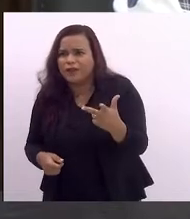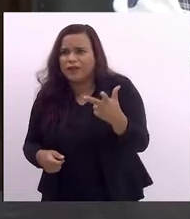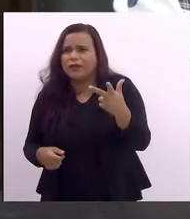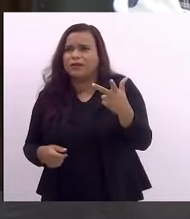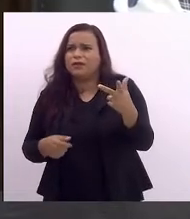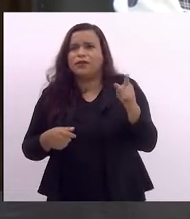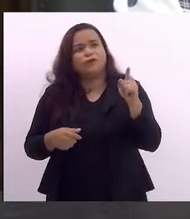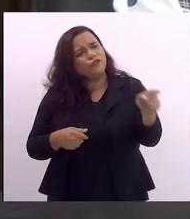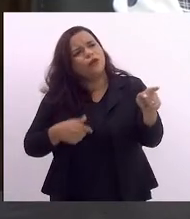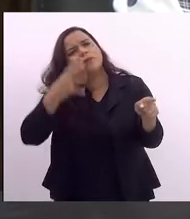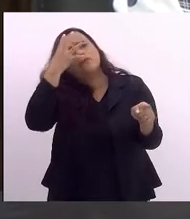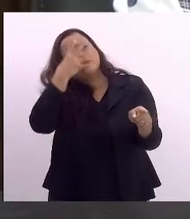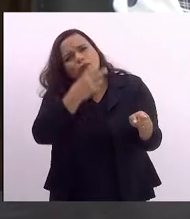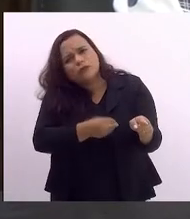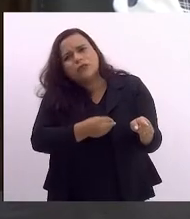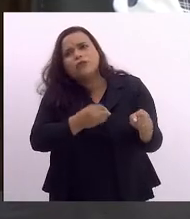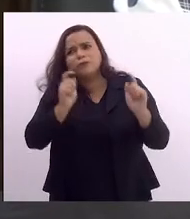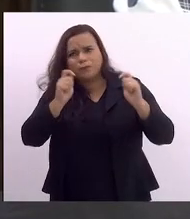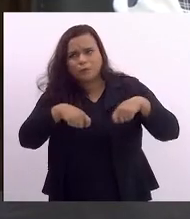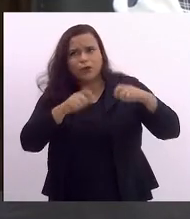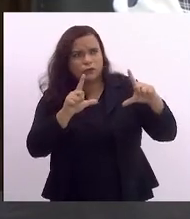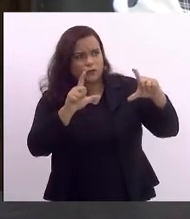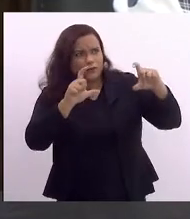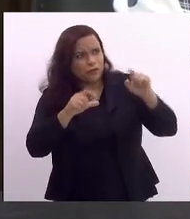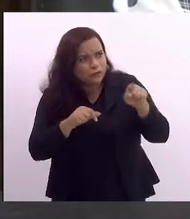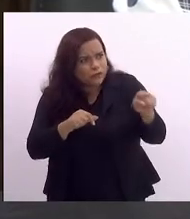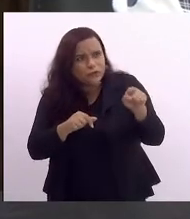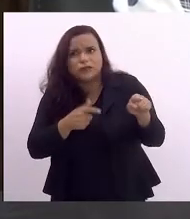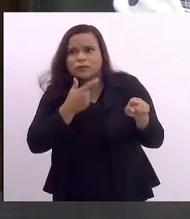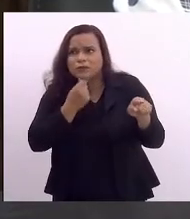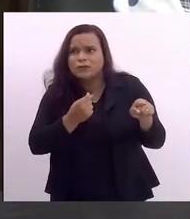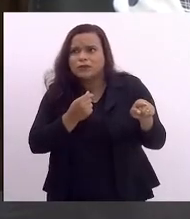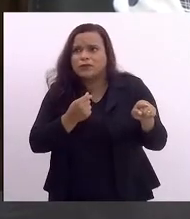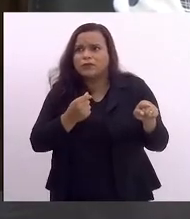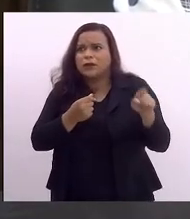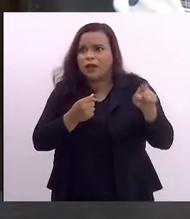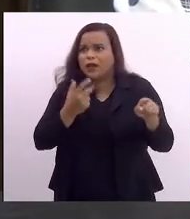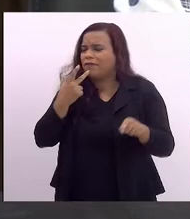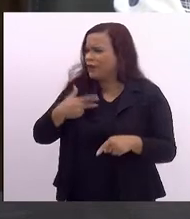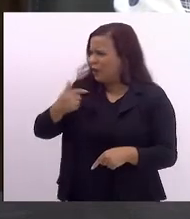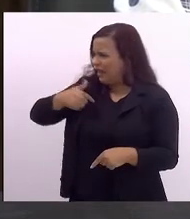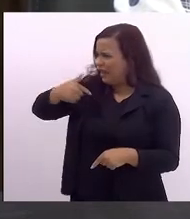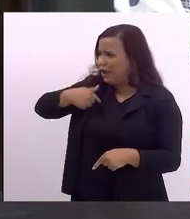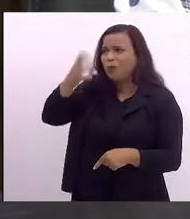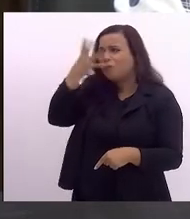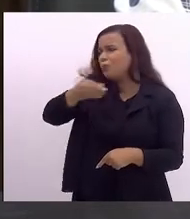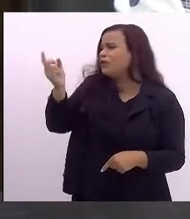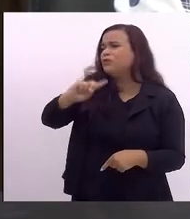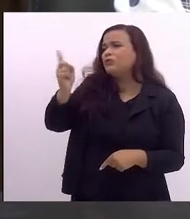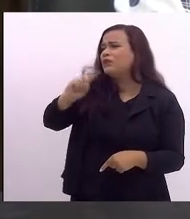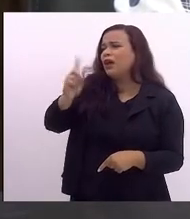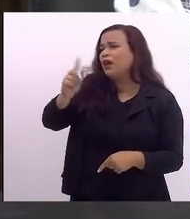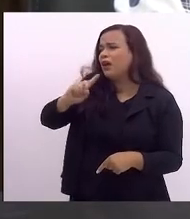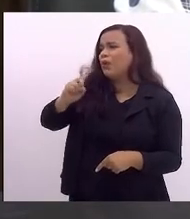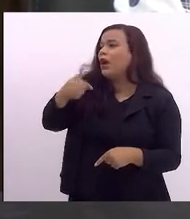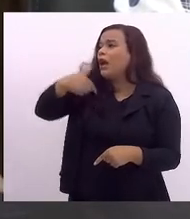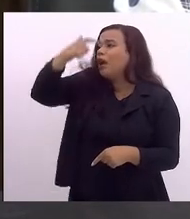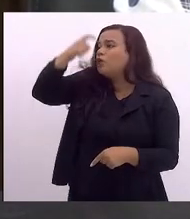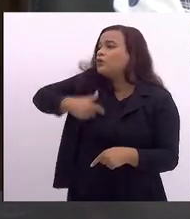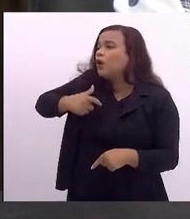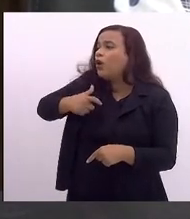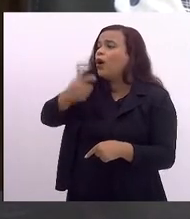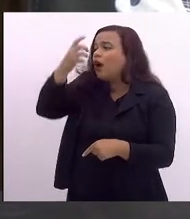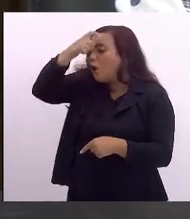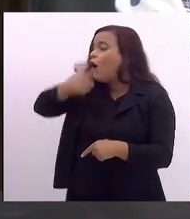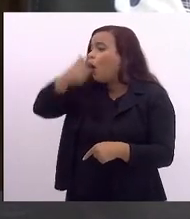você? E ele falou, tia, eu não sou bonito, eu tenho cara de bandido. E eu entendi o acolhimento que eu deveria prover para